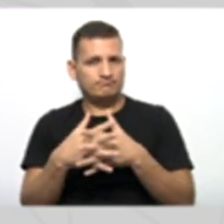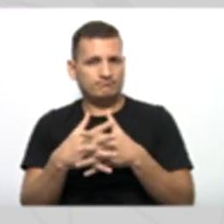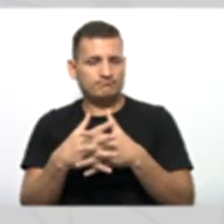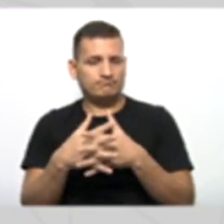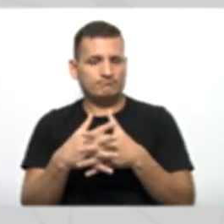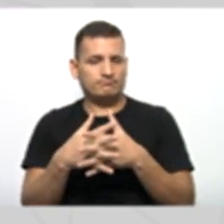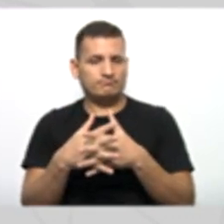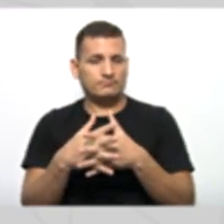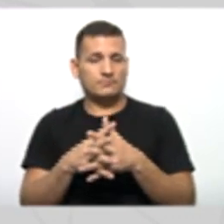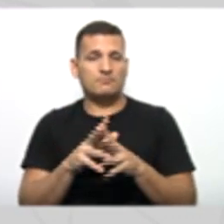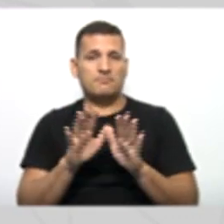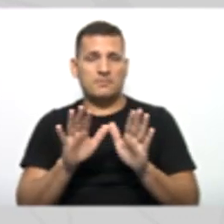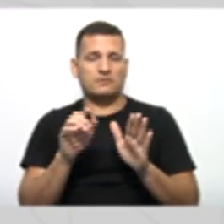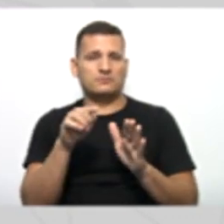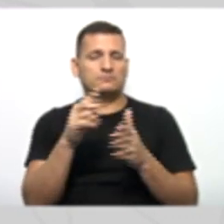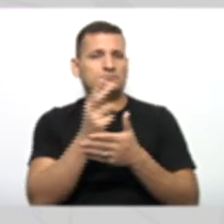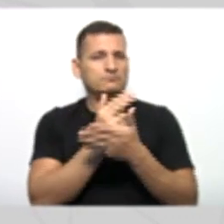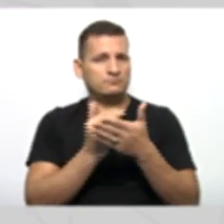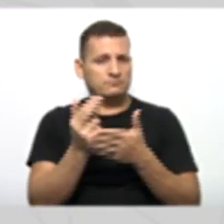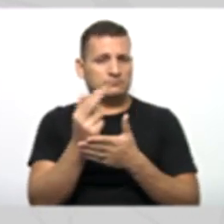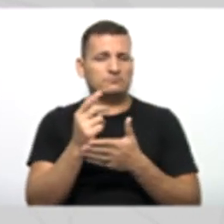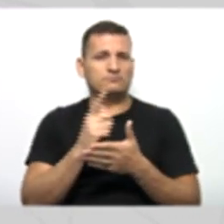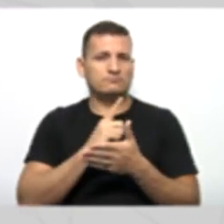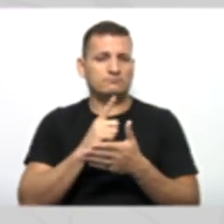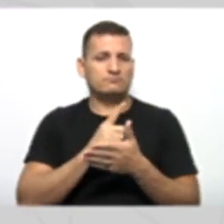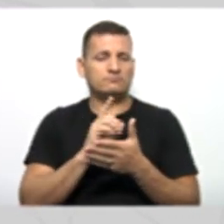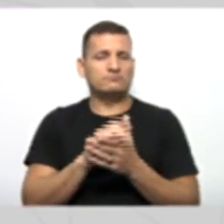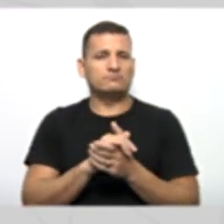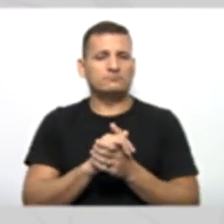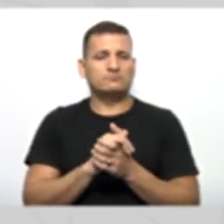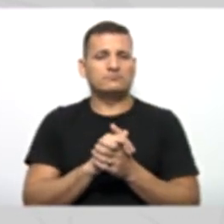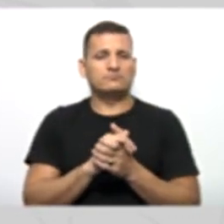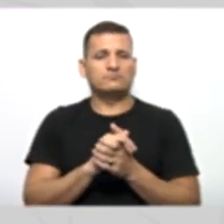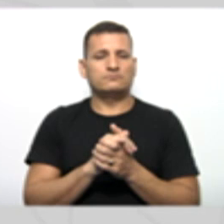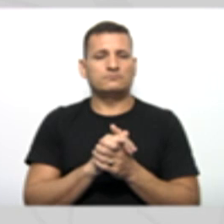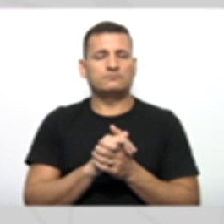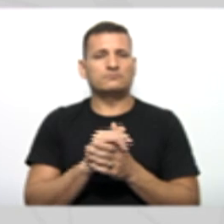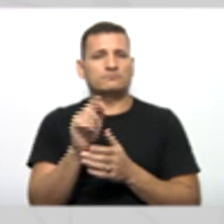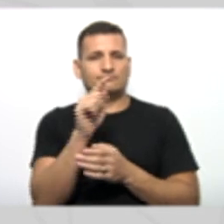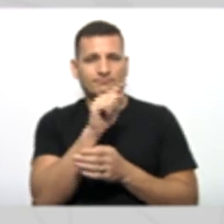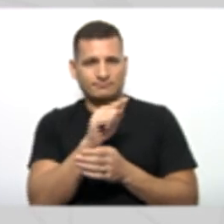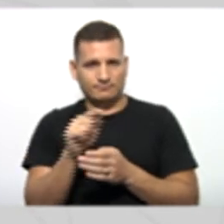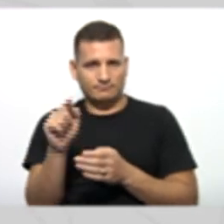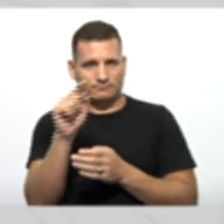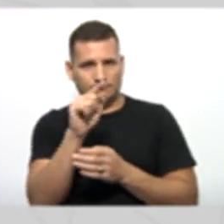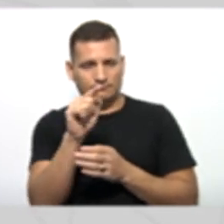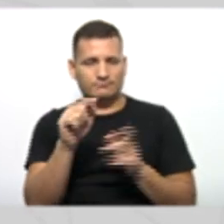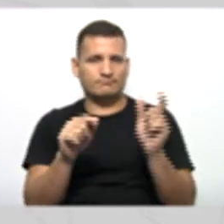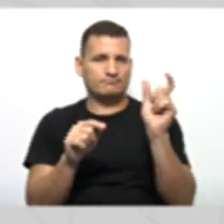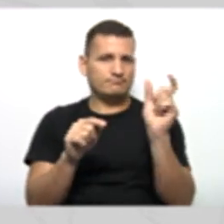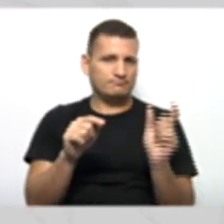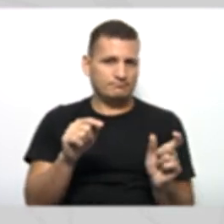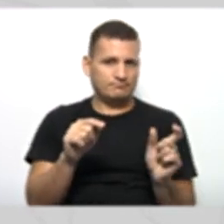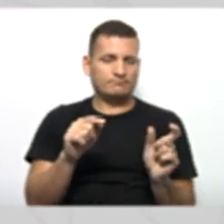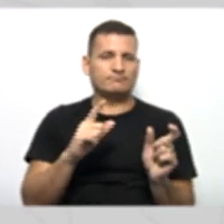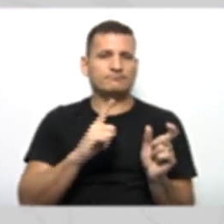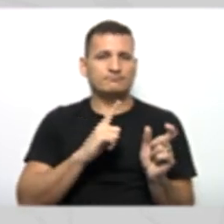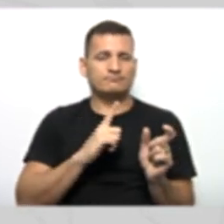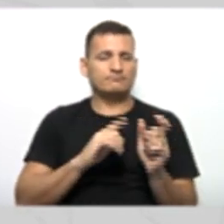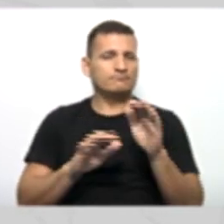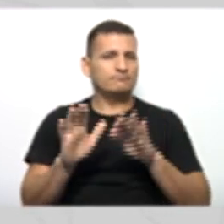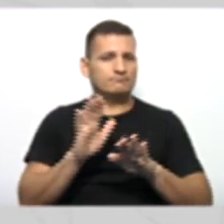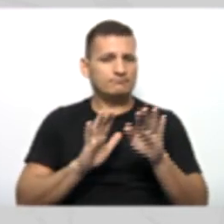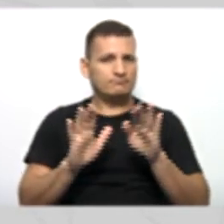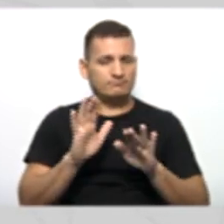ó, nesse diagrama aqui eu tenho os atores e tenho os casos de uso. Muito cuidado com isso daí, gente. Eu não quero